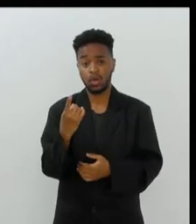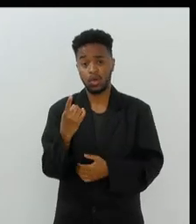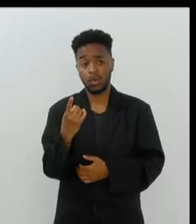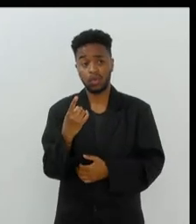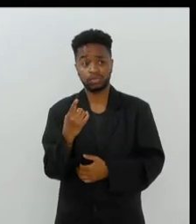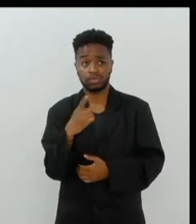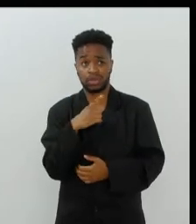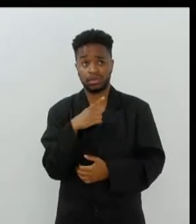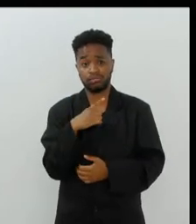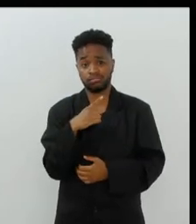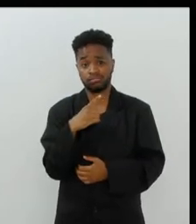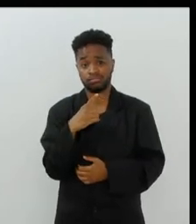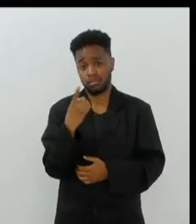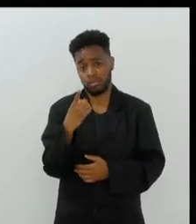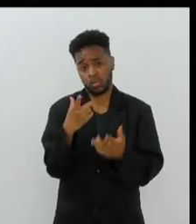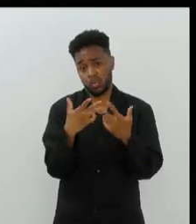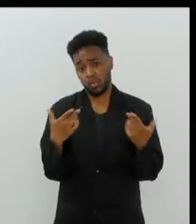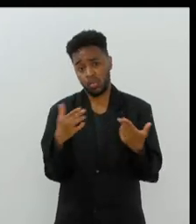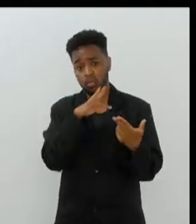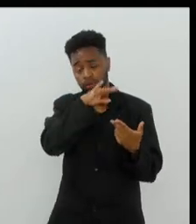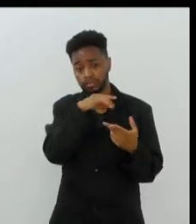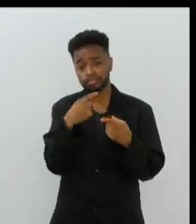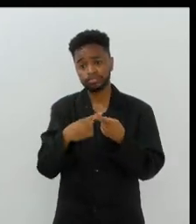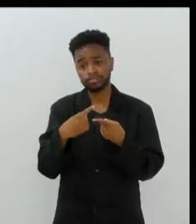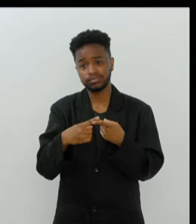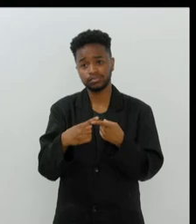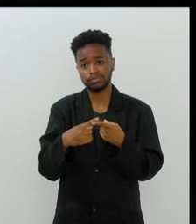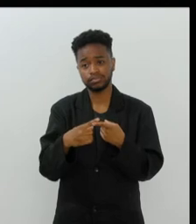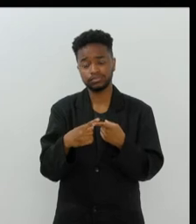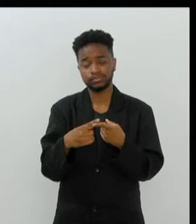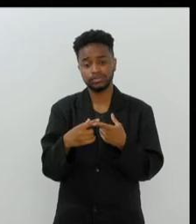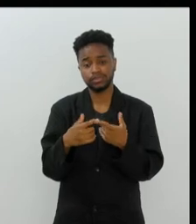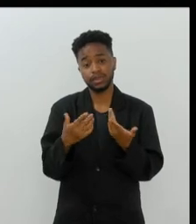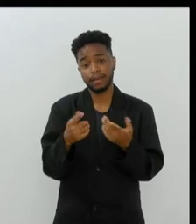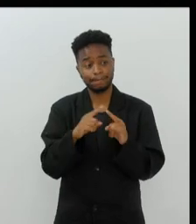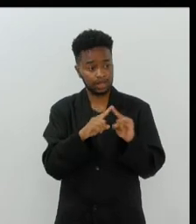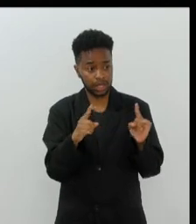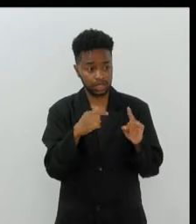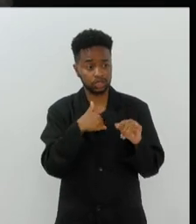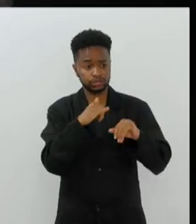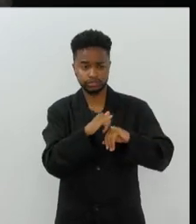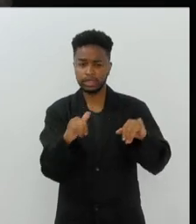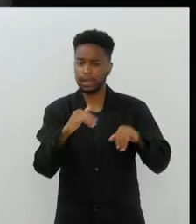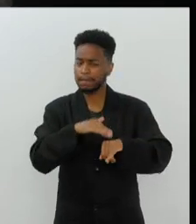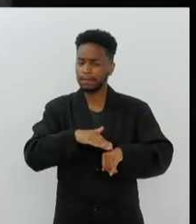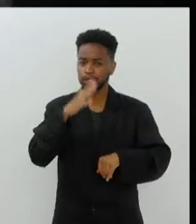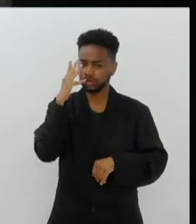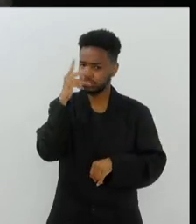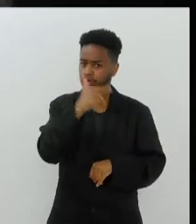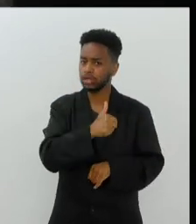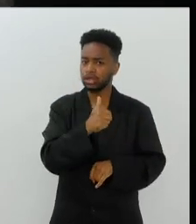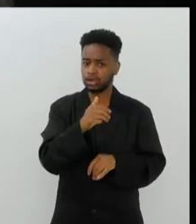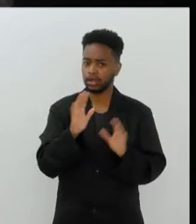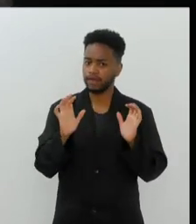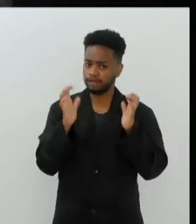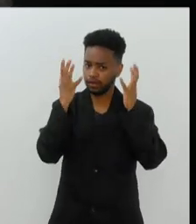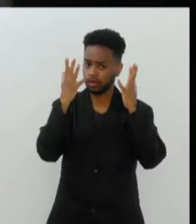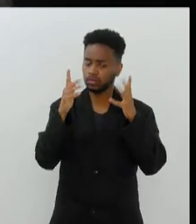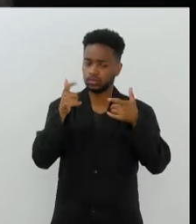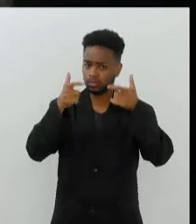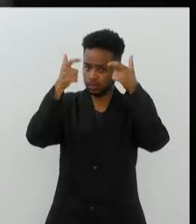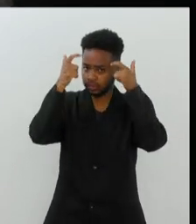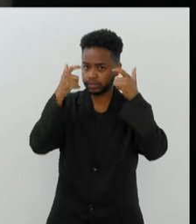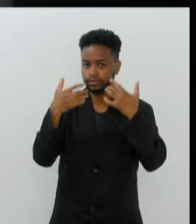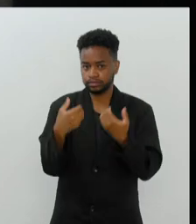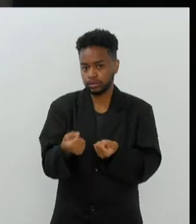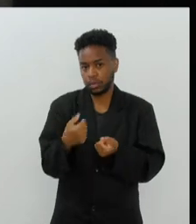isso. Por um lado, é ruim, né? Que você acaba Mas vou somatizando. te dizer, foi uma das mais bonitas